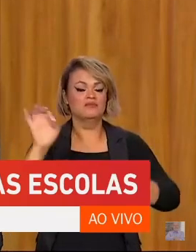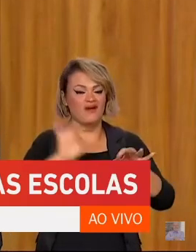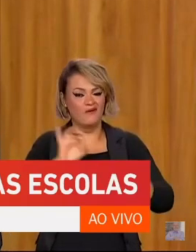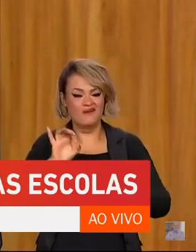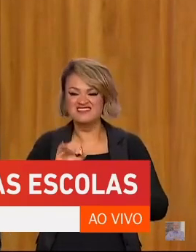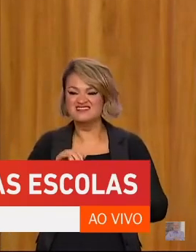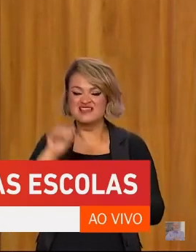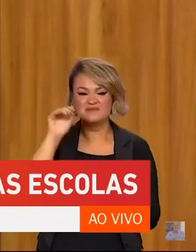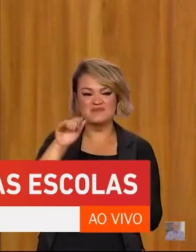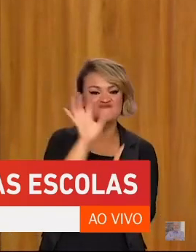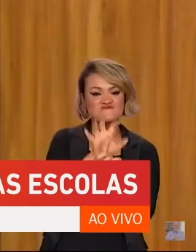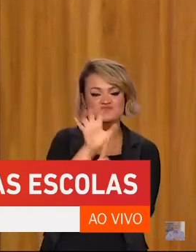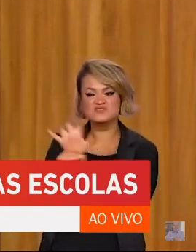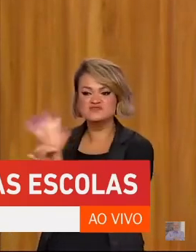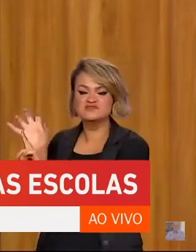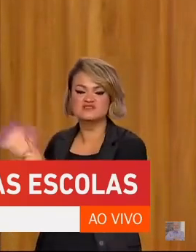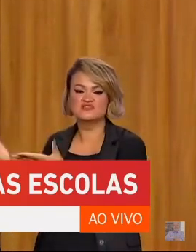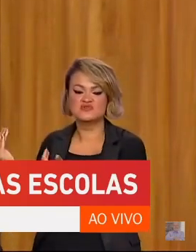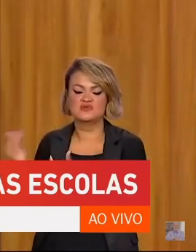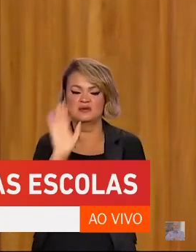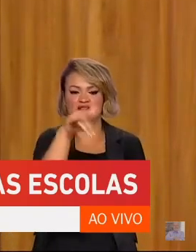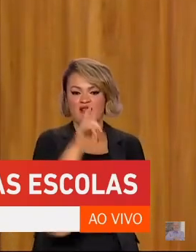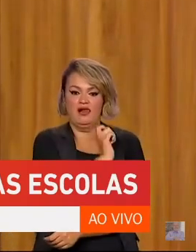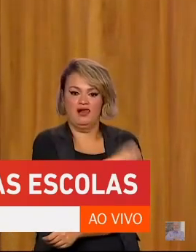recrutar a nossa juventude para o mal.